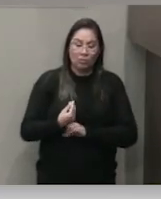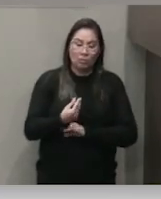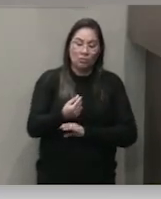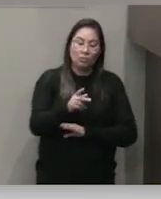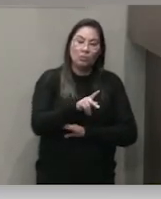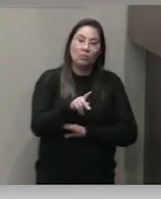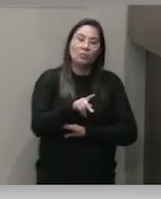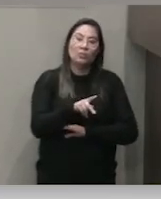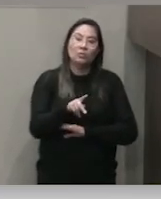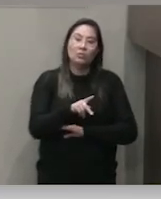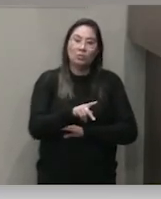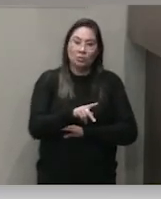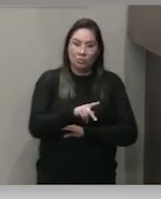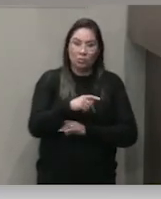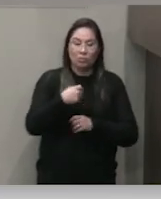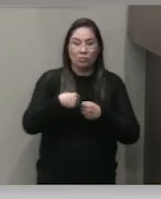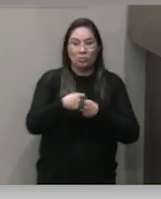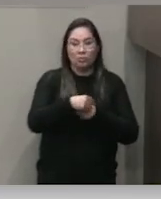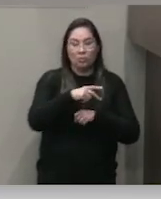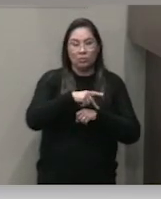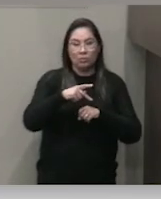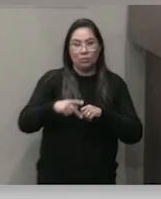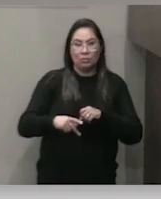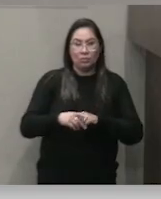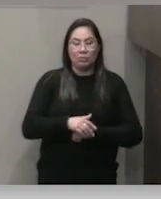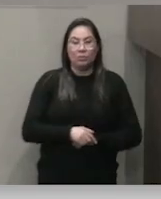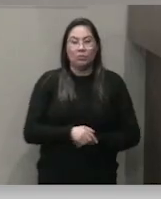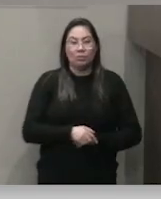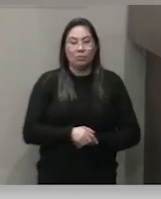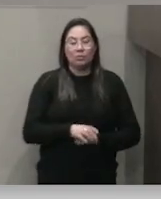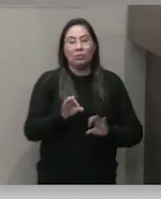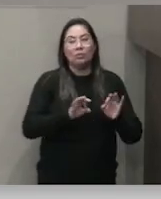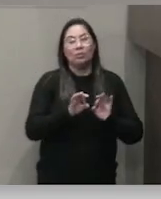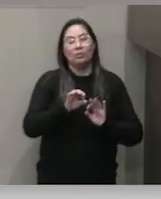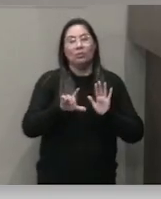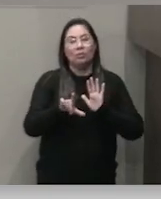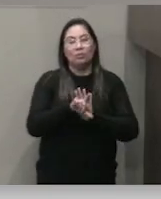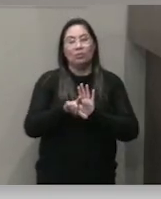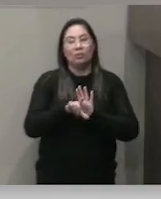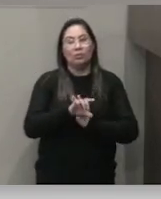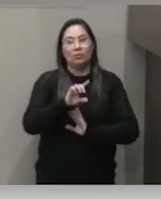outras providências. Projeto de Lei